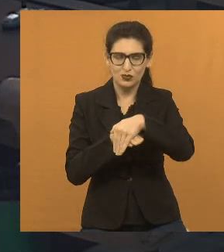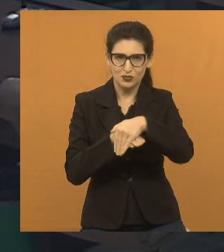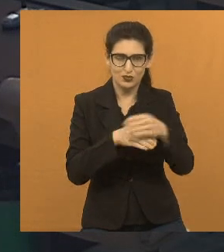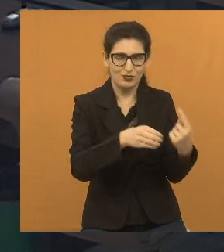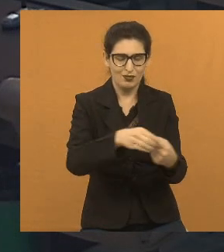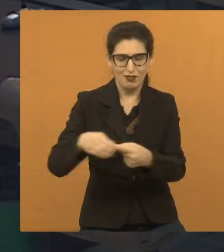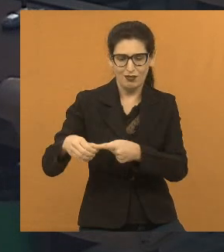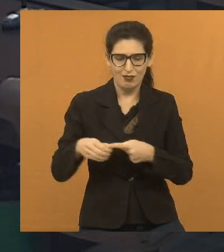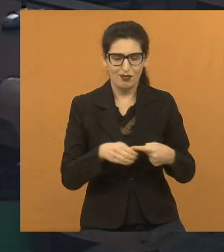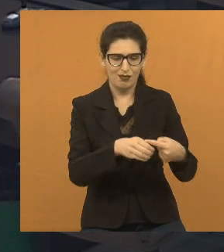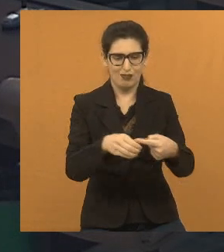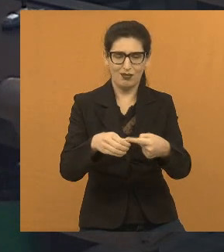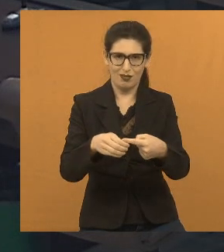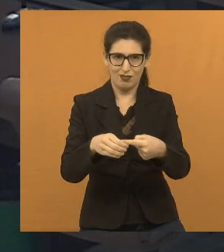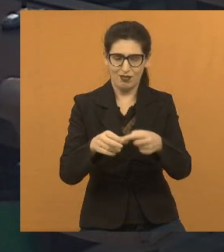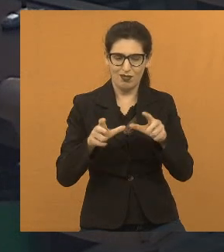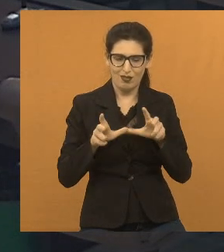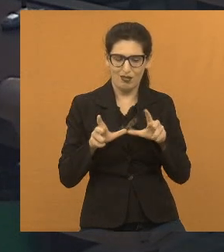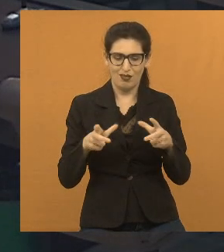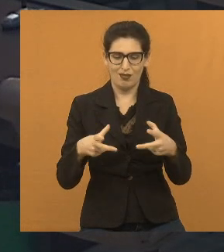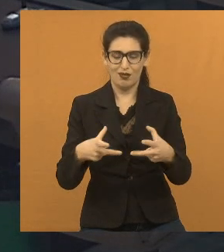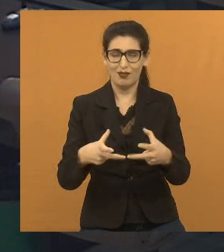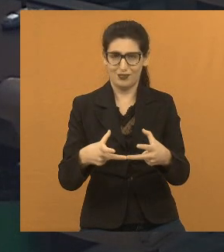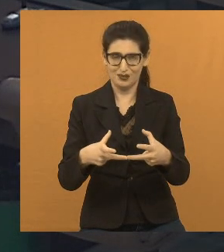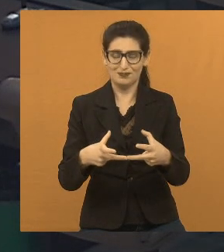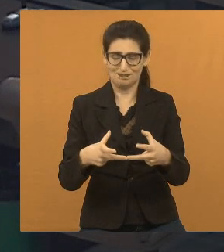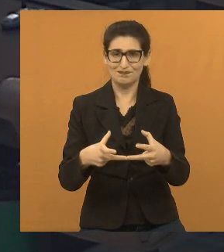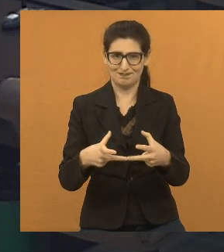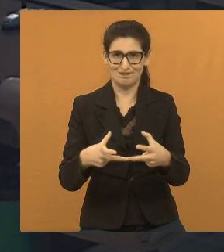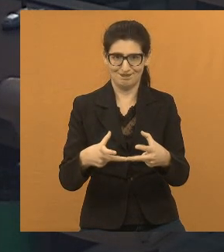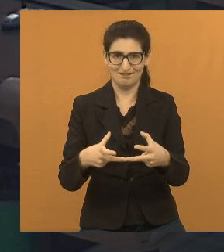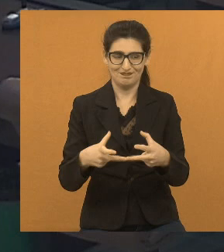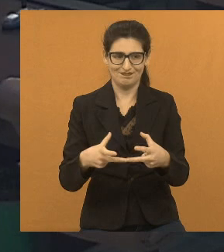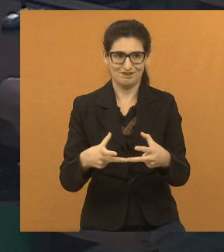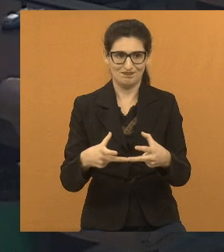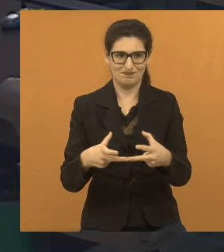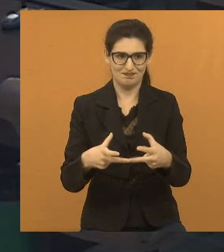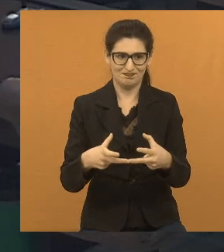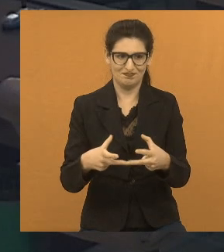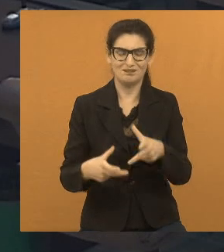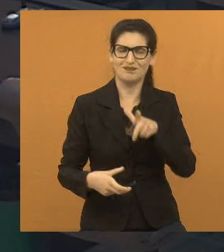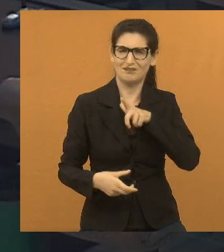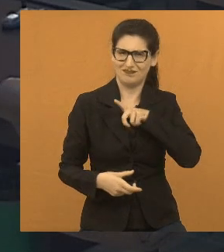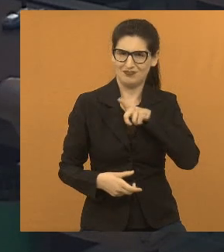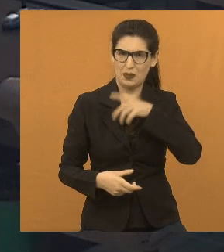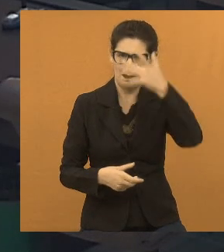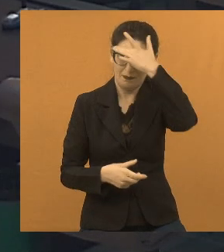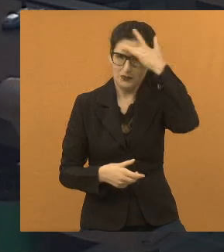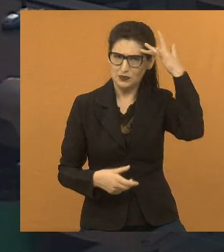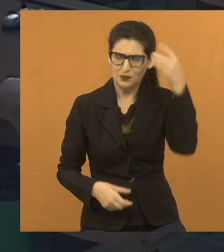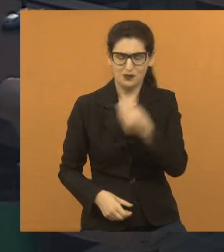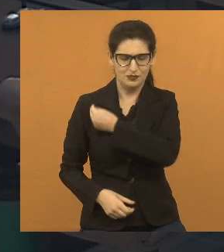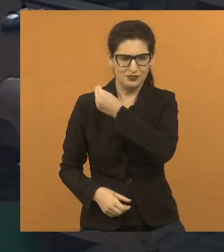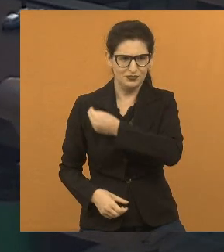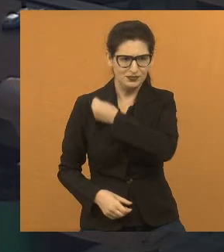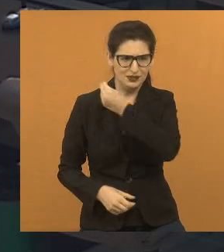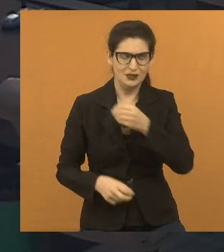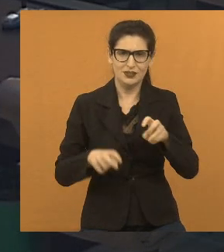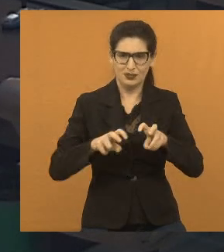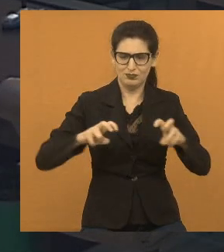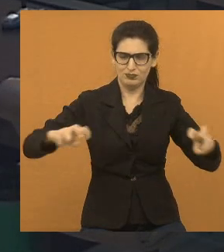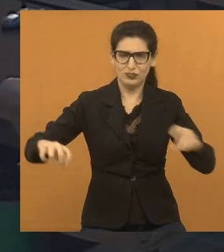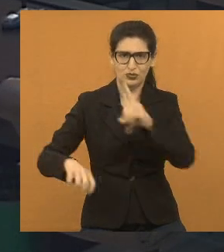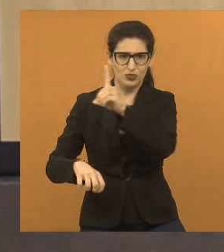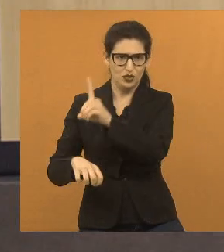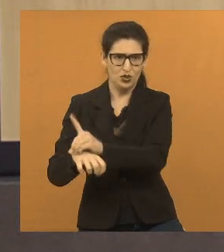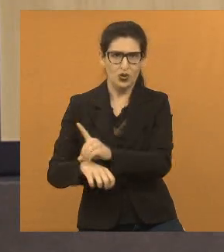como local a Câmara Municipal. Já compondo a mesa diretora, Rosa